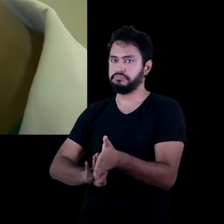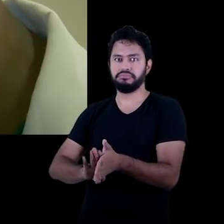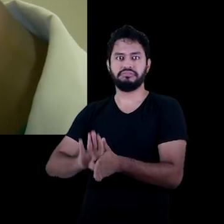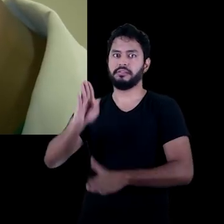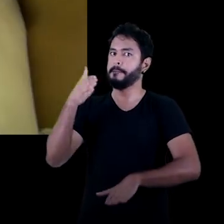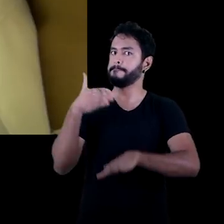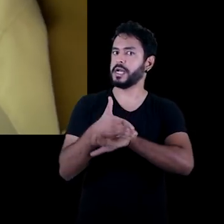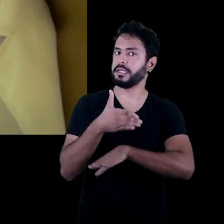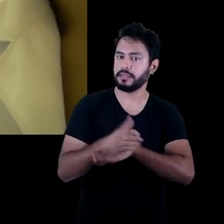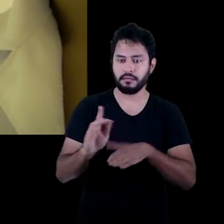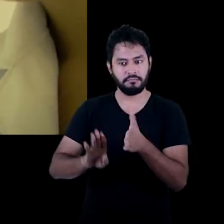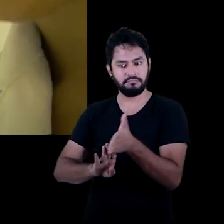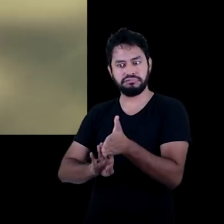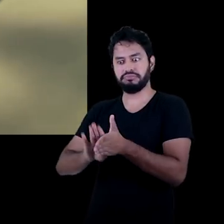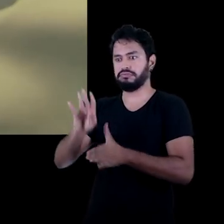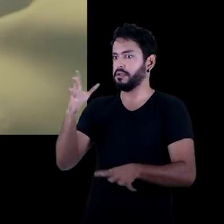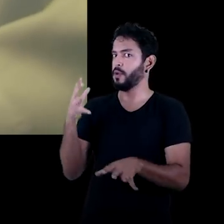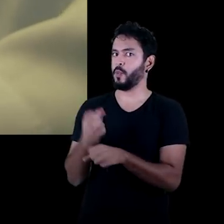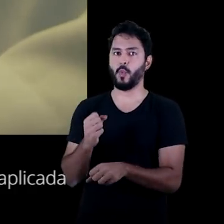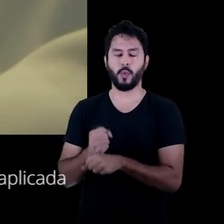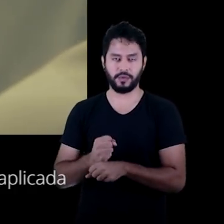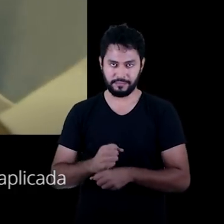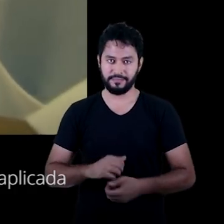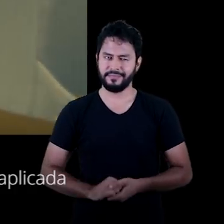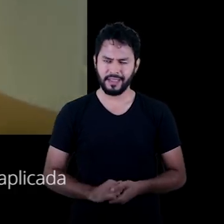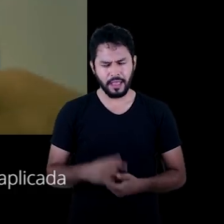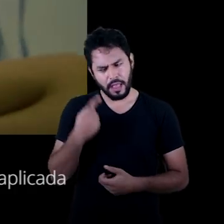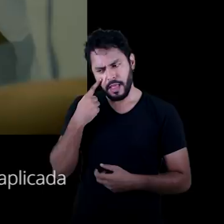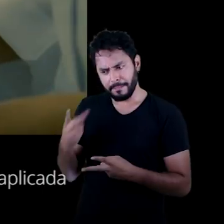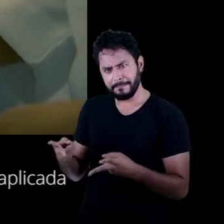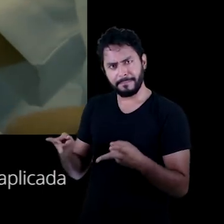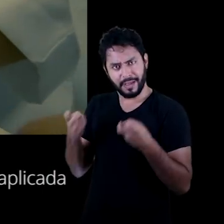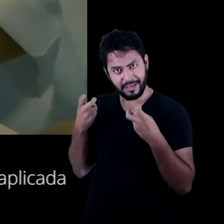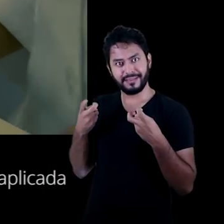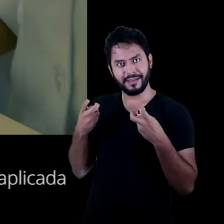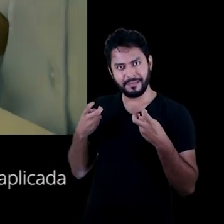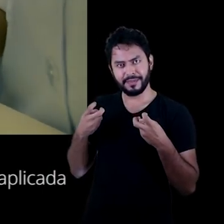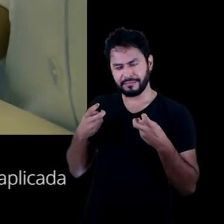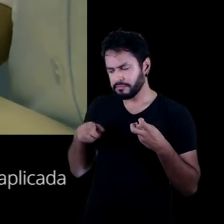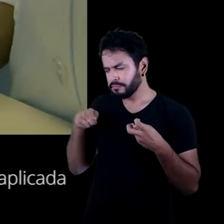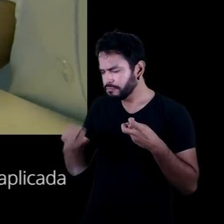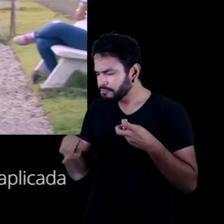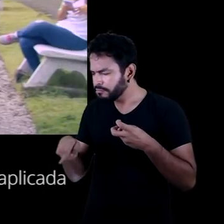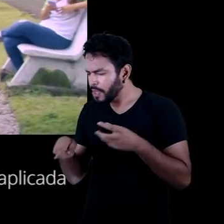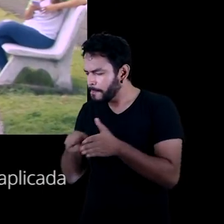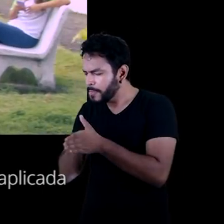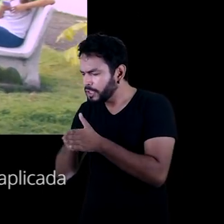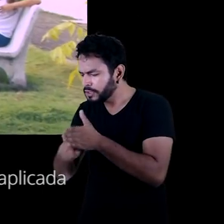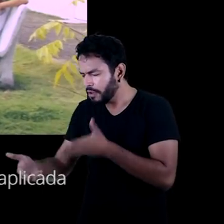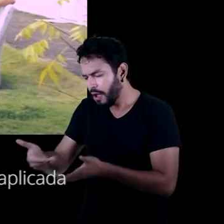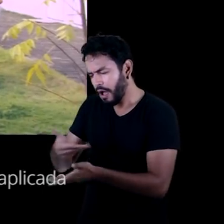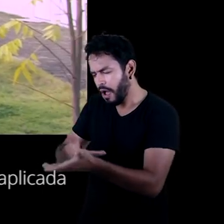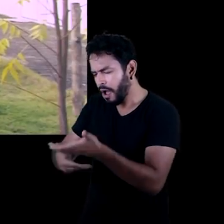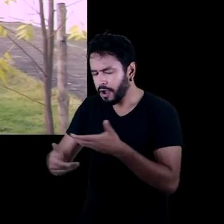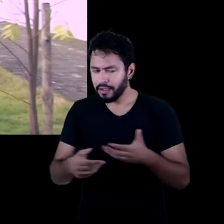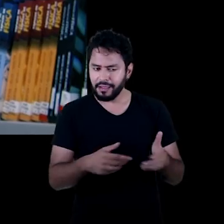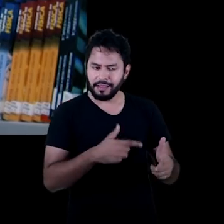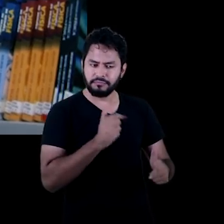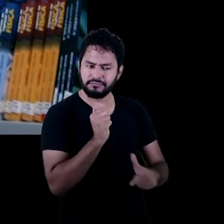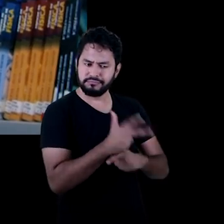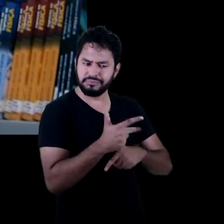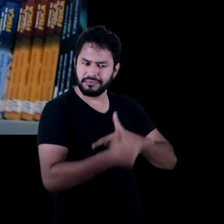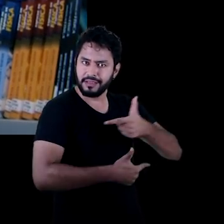seu rendimento, né, no coeficiente de rendimento escolar. Então a gente observa que existe essa relação, né, entre a pesquisa aplicada e